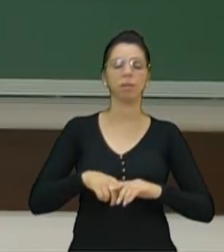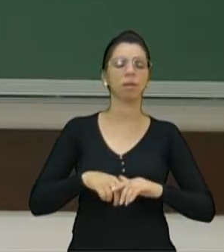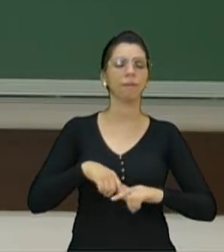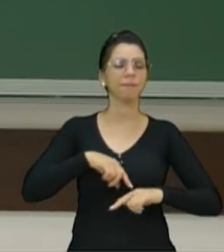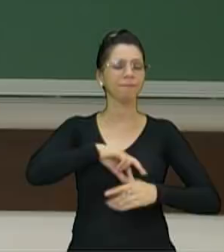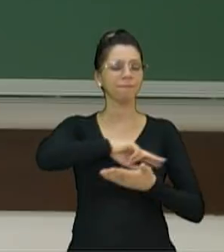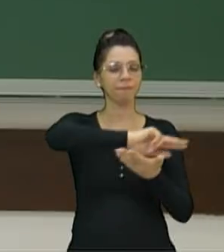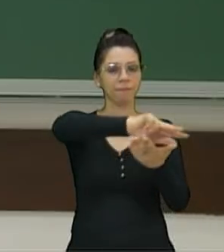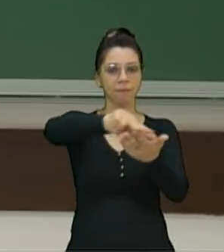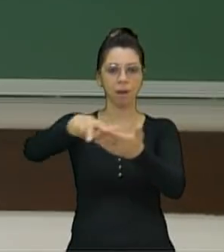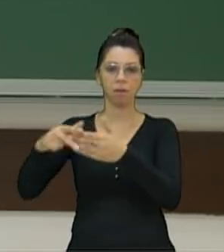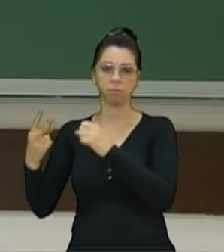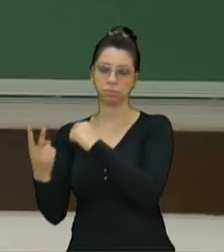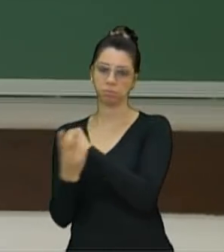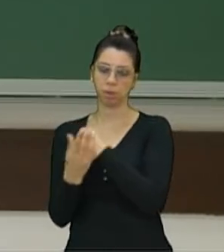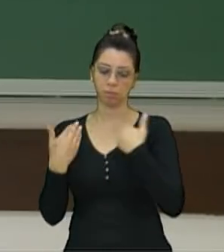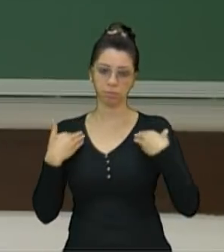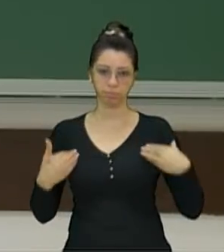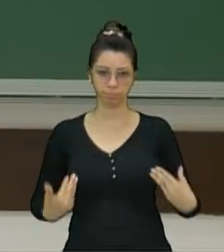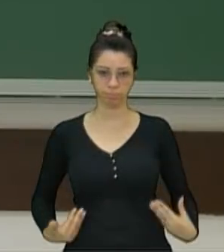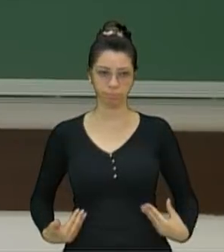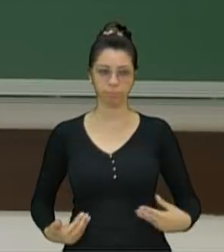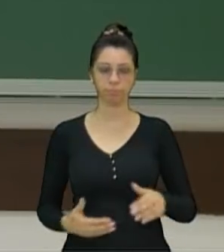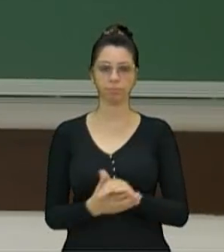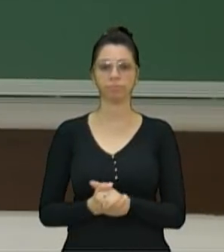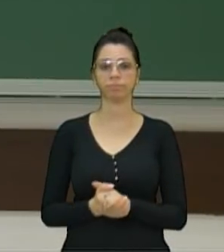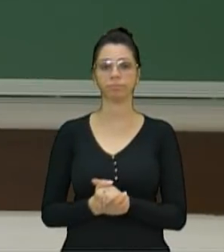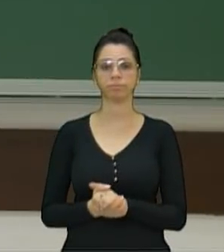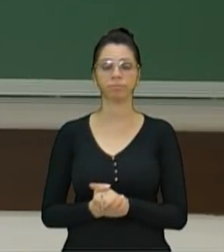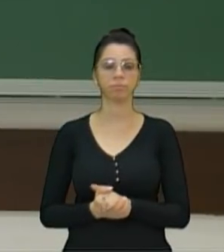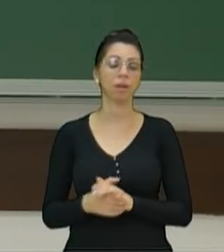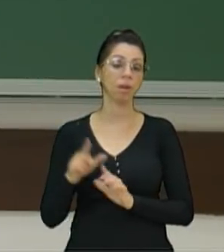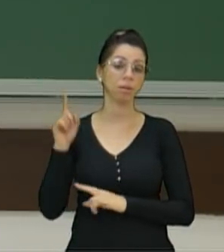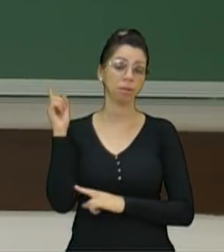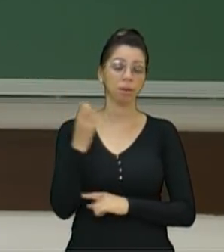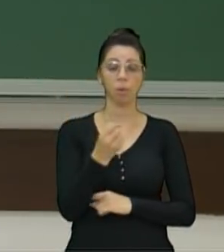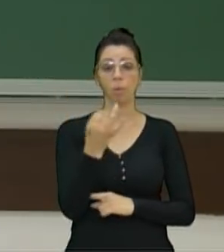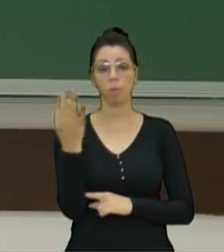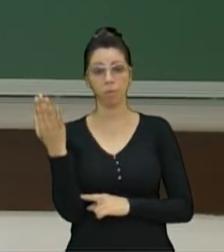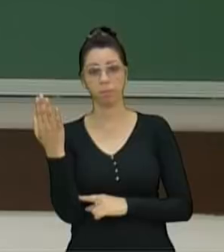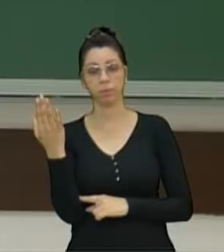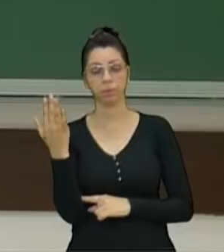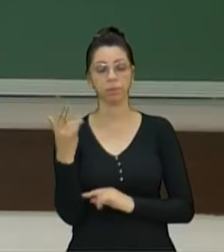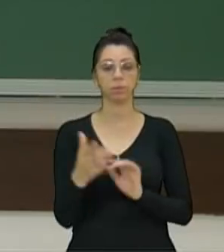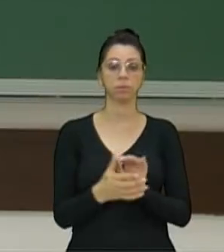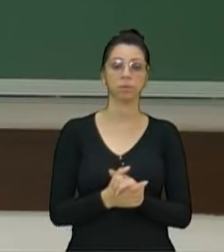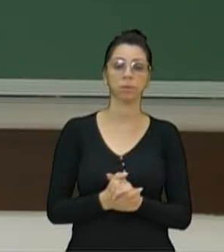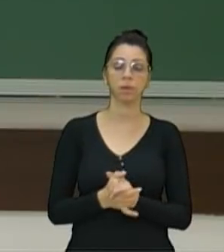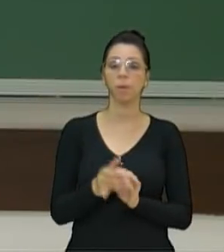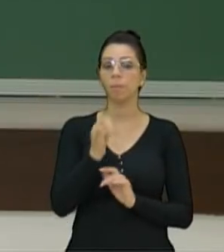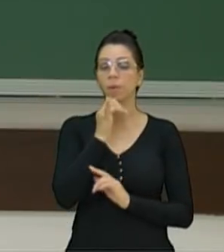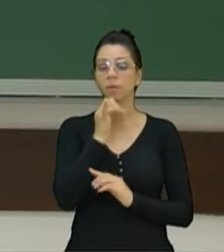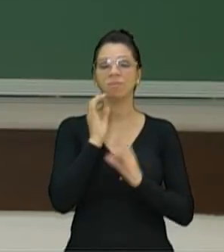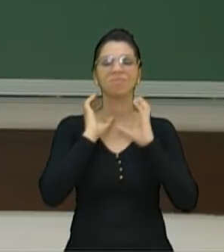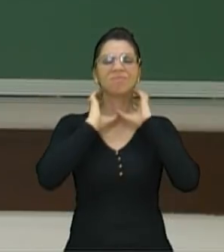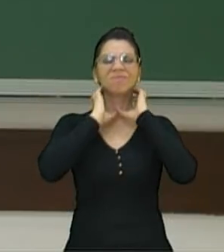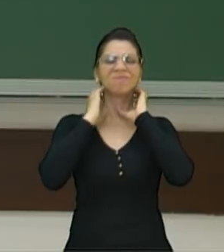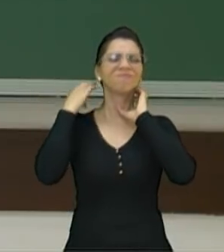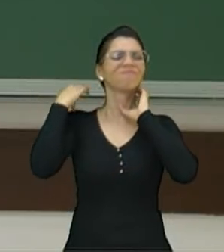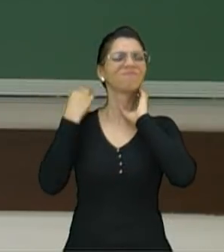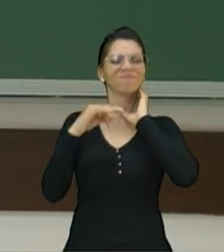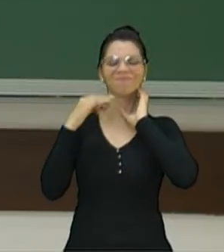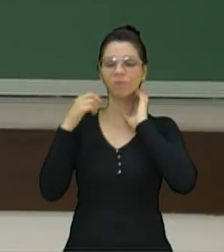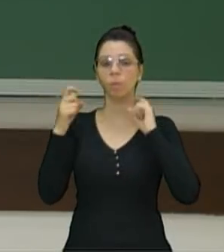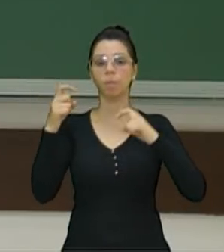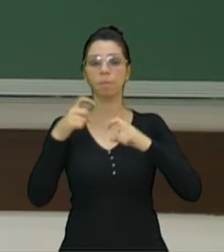de defesa no corpo, né? E essas são apenas algumas. Quando a gente tem aquela baita dor de garganta que o médico pede